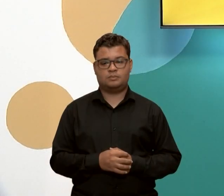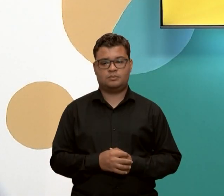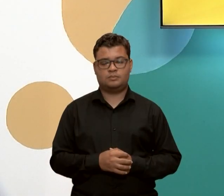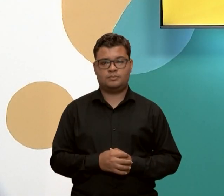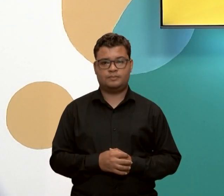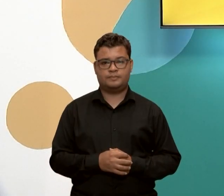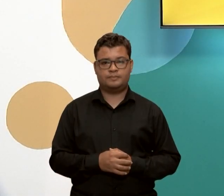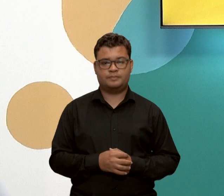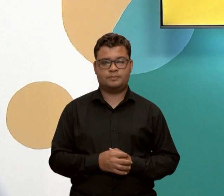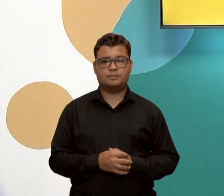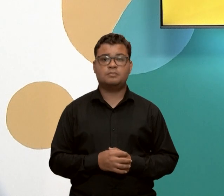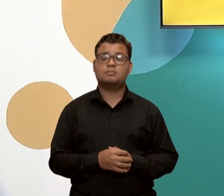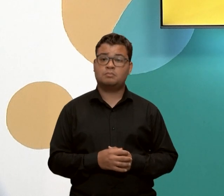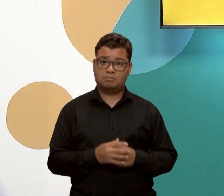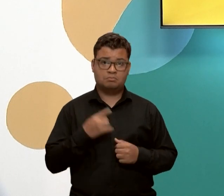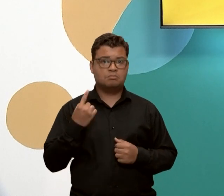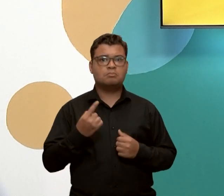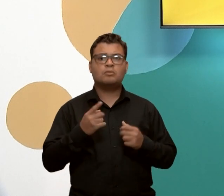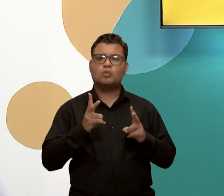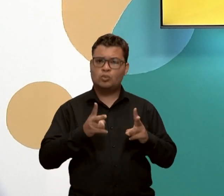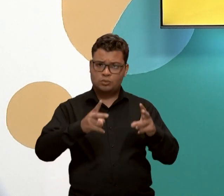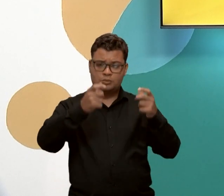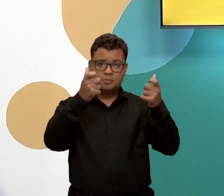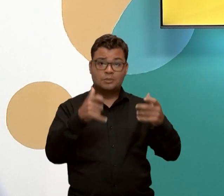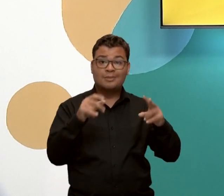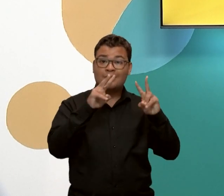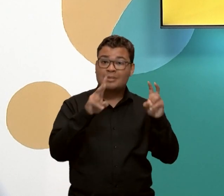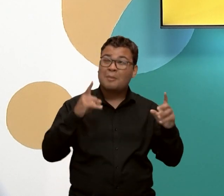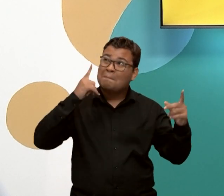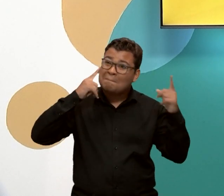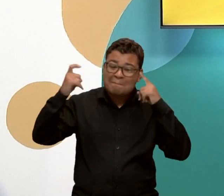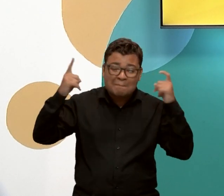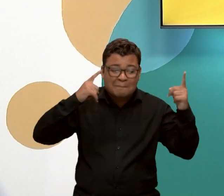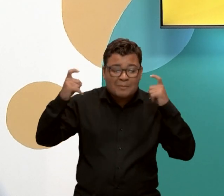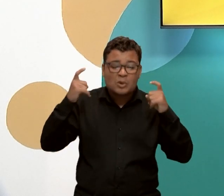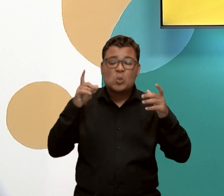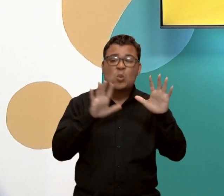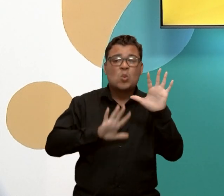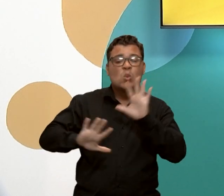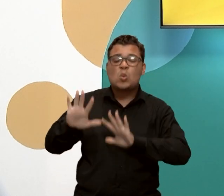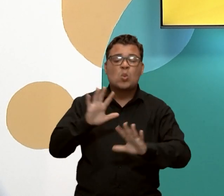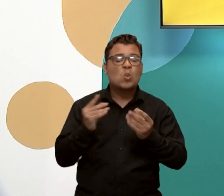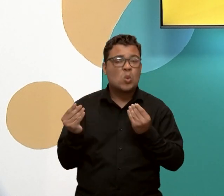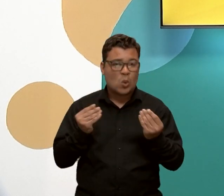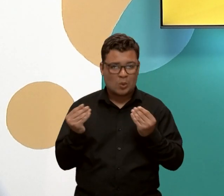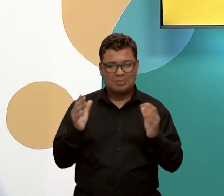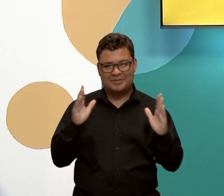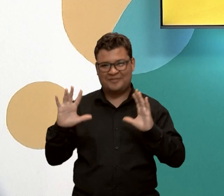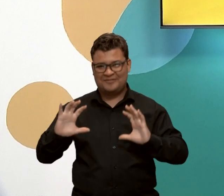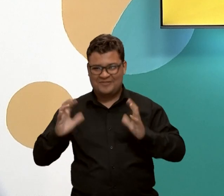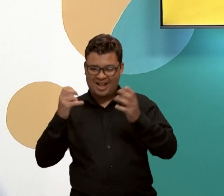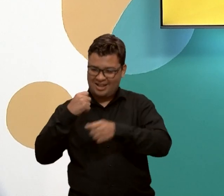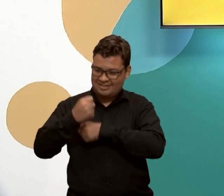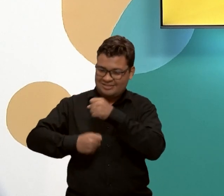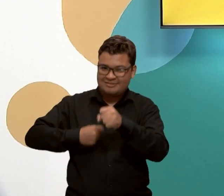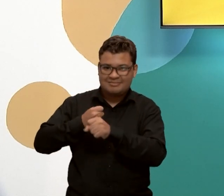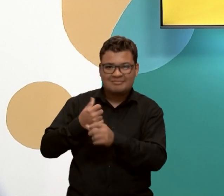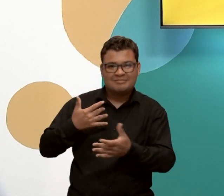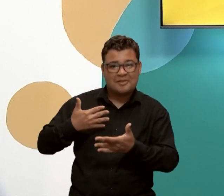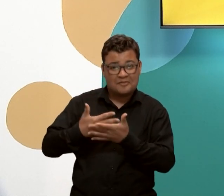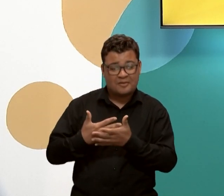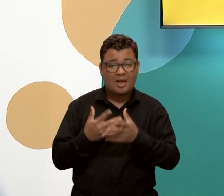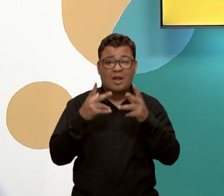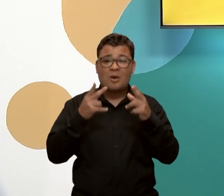A gente continua a falar sobre cuidados com os barulhos nas celebrações de final de ano, como aqueles feitos pelos fogos